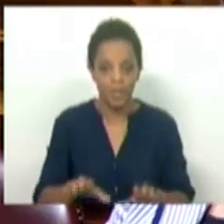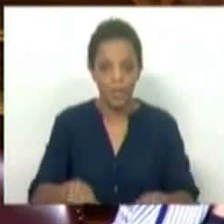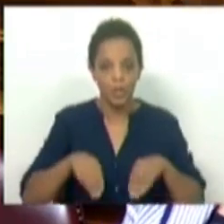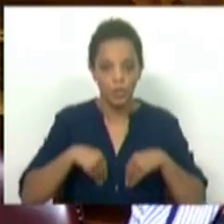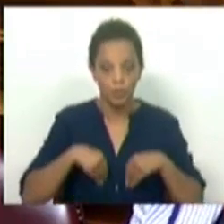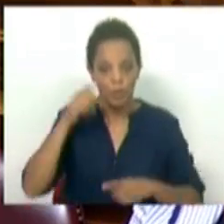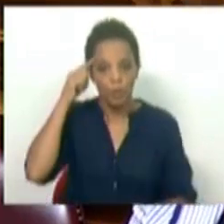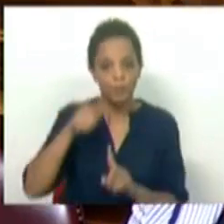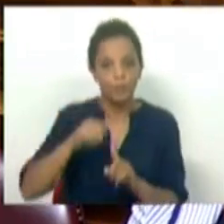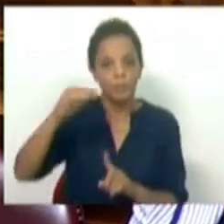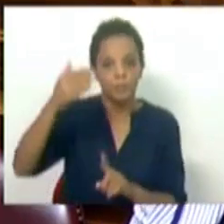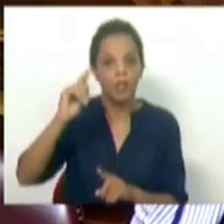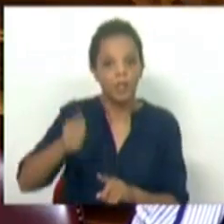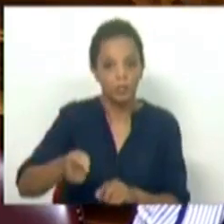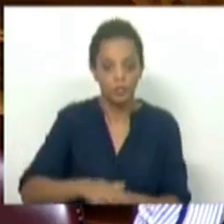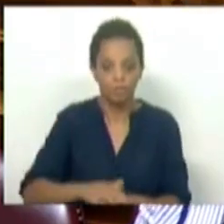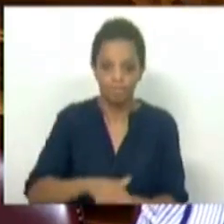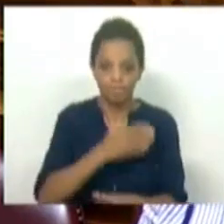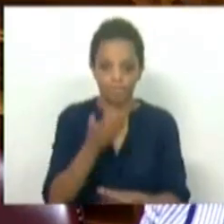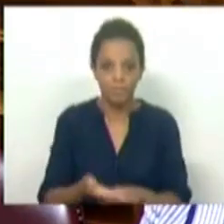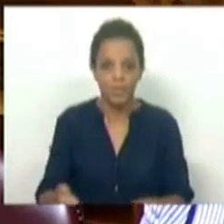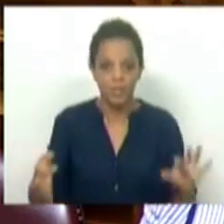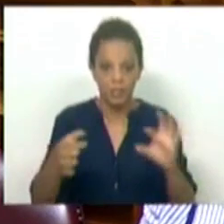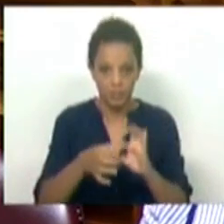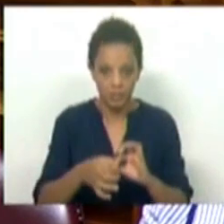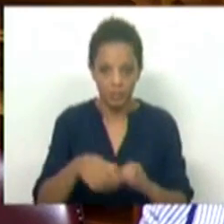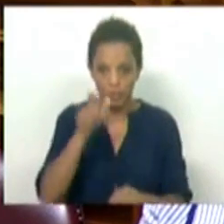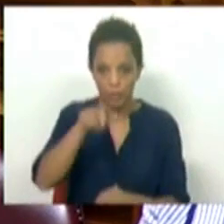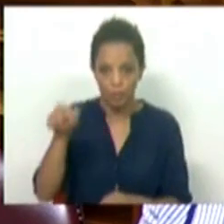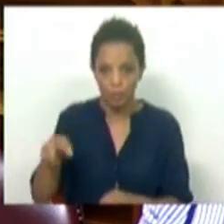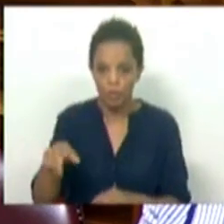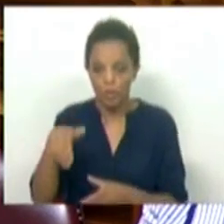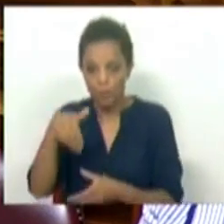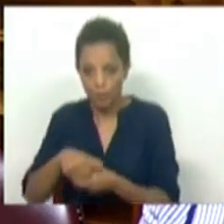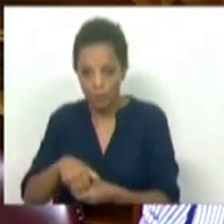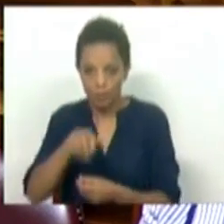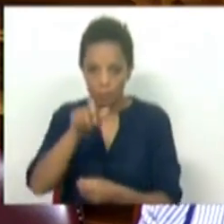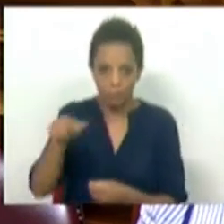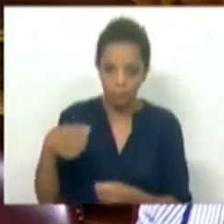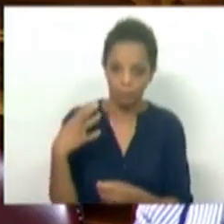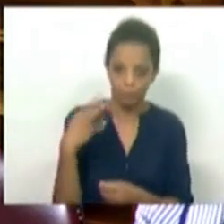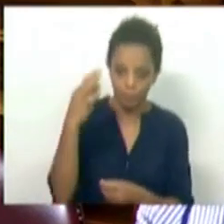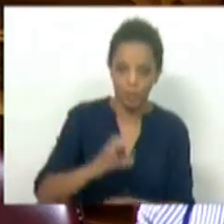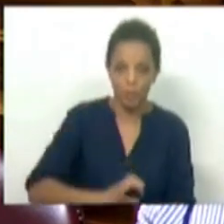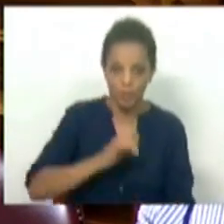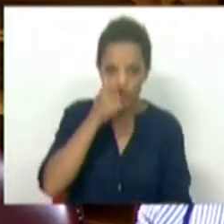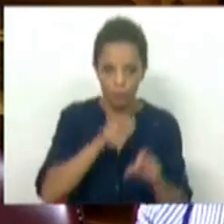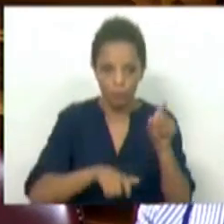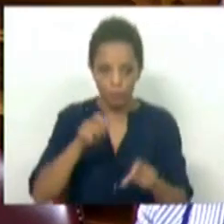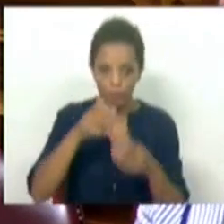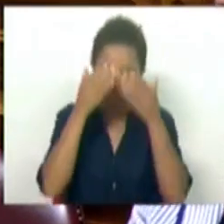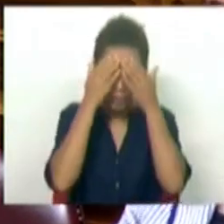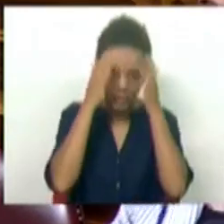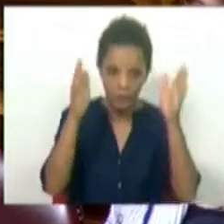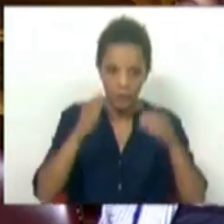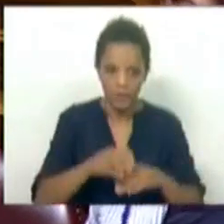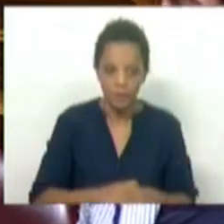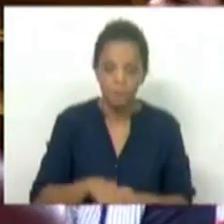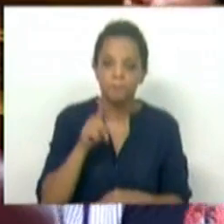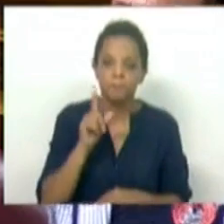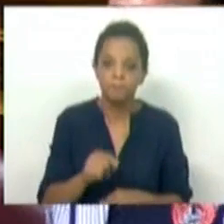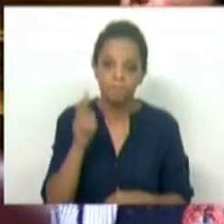como principal objetivo reforçar a ligação entre os eleitores e os candidatos, a confiança dos cidadãos na democracia,